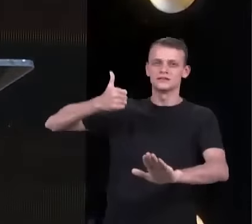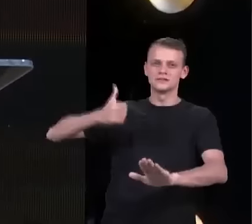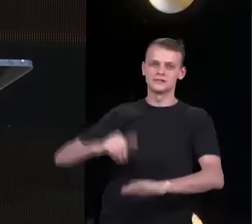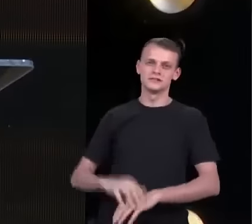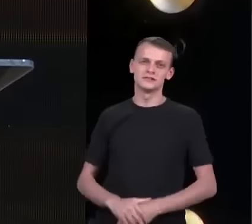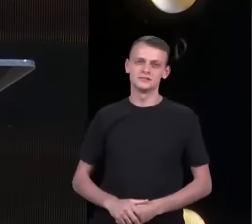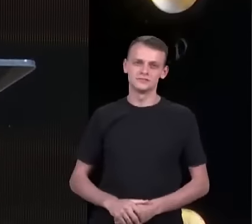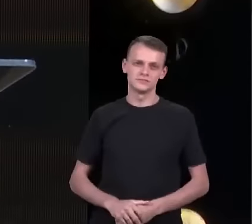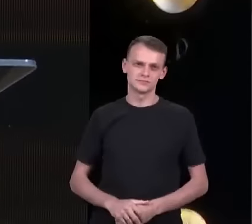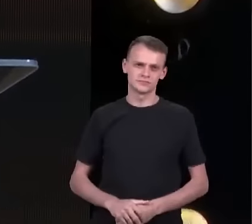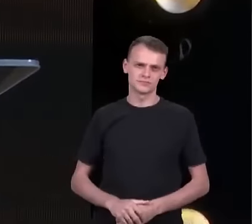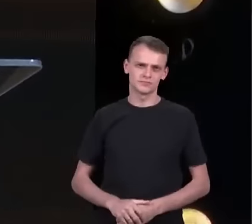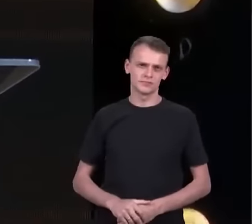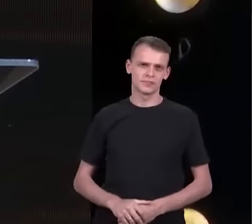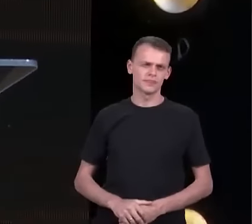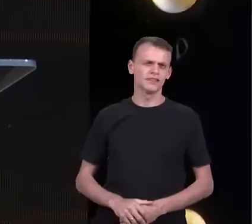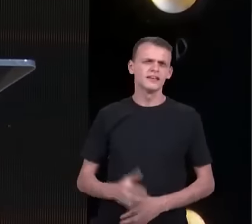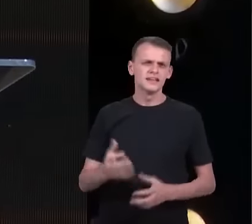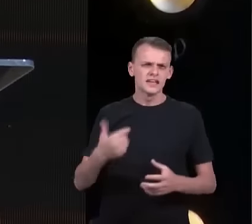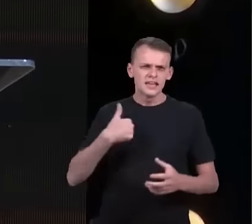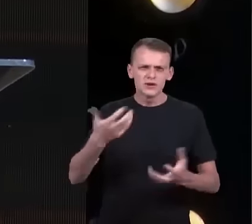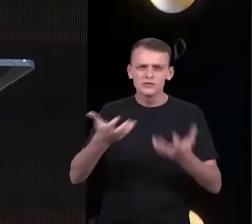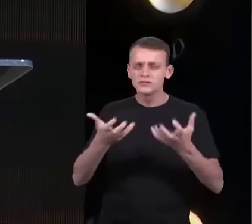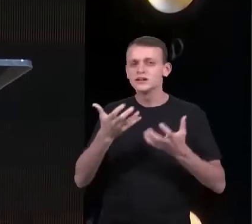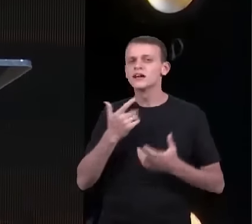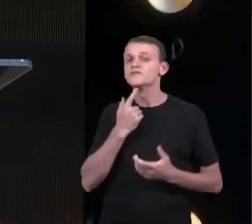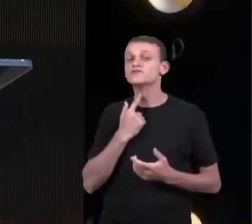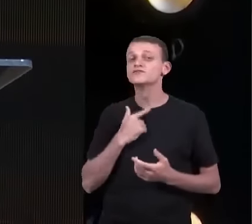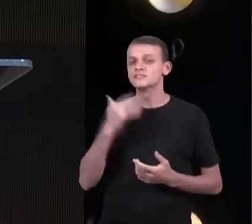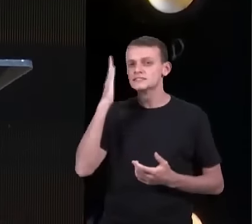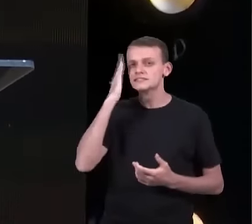Grite aí para o irmão do seu lado: me conte seus sonhos.